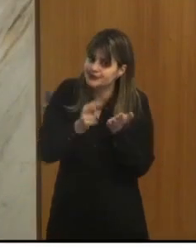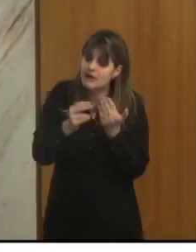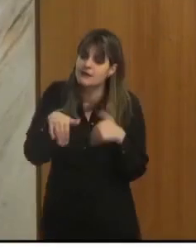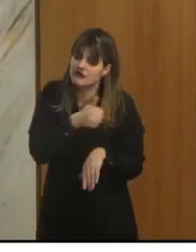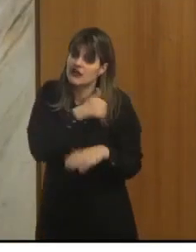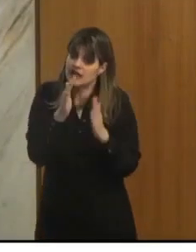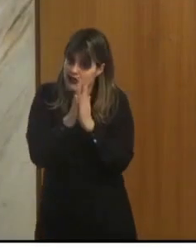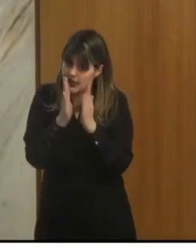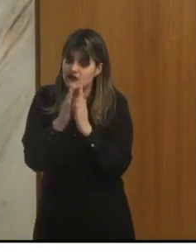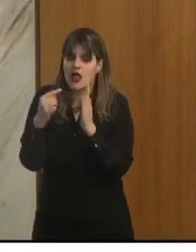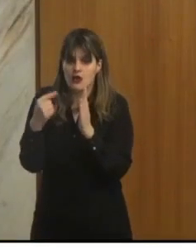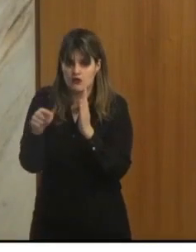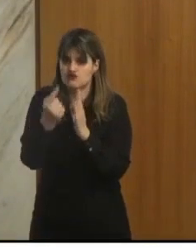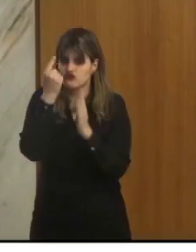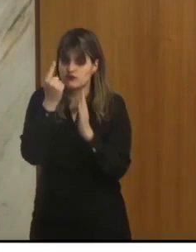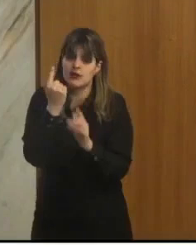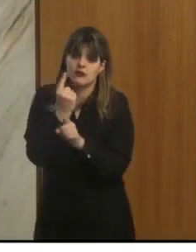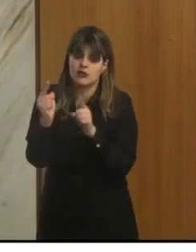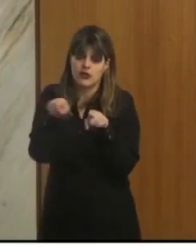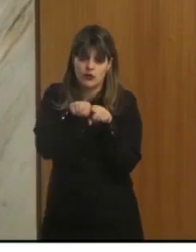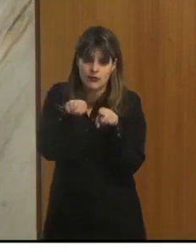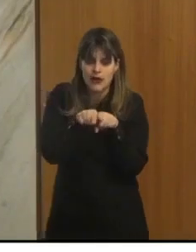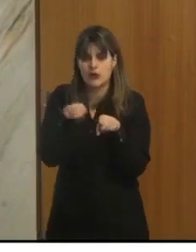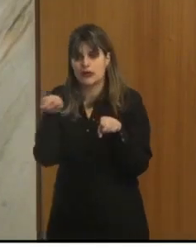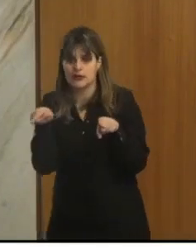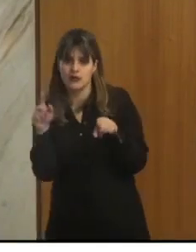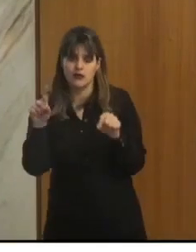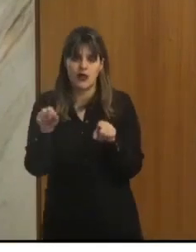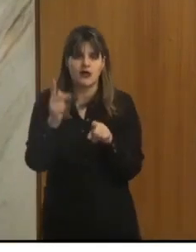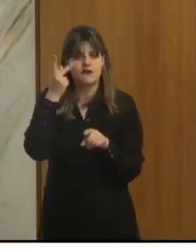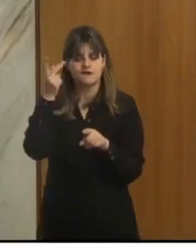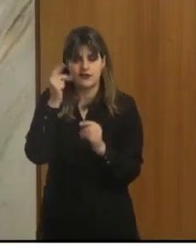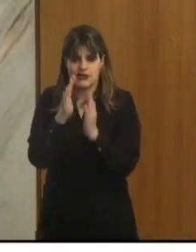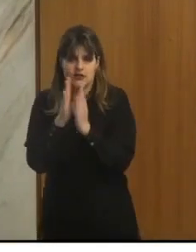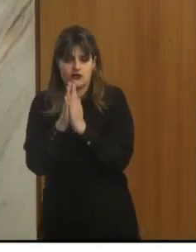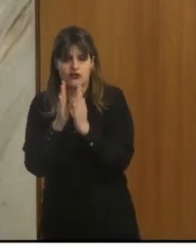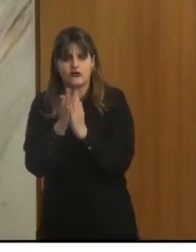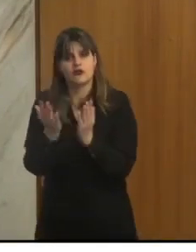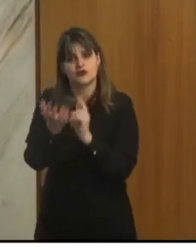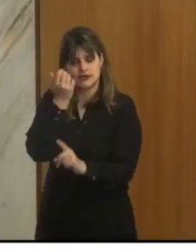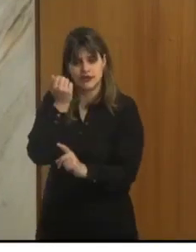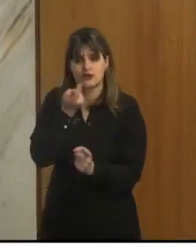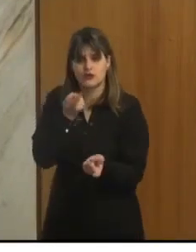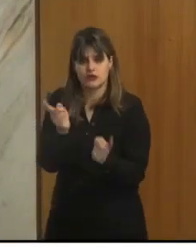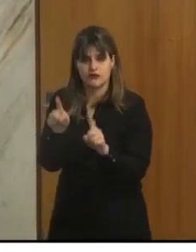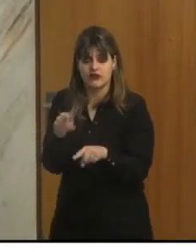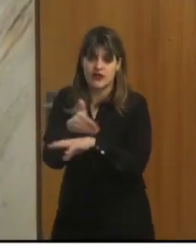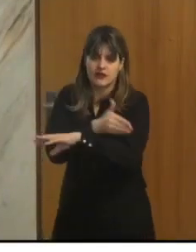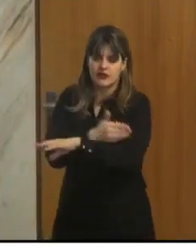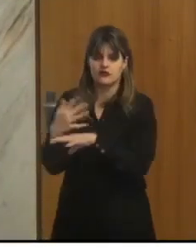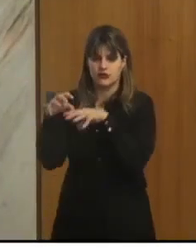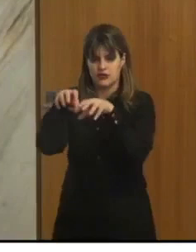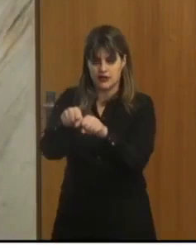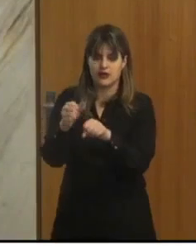porque há registro que ele e o irmão recuperaram a vida religiosa em Sor antes do ataque e antes de ele ter sido